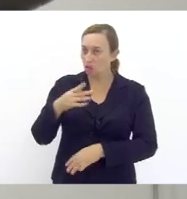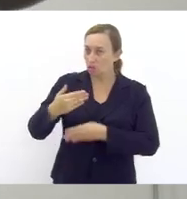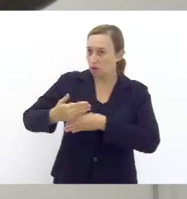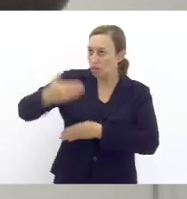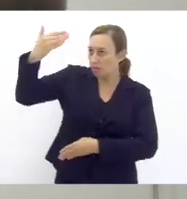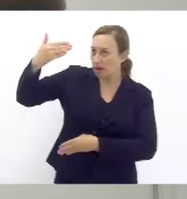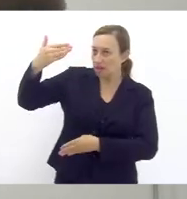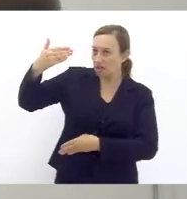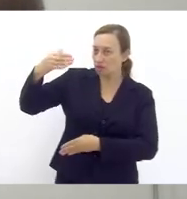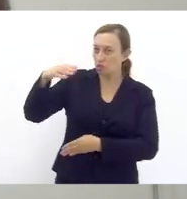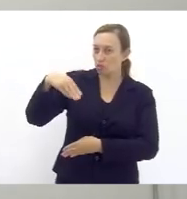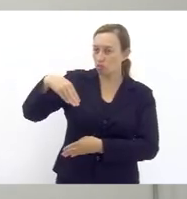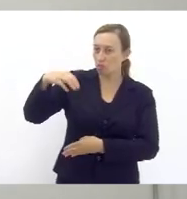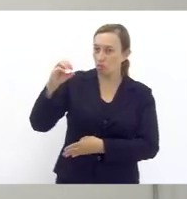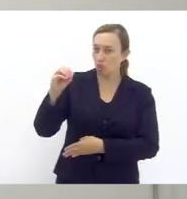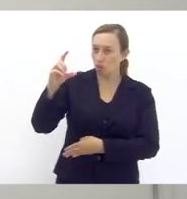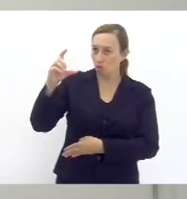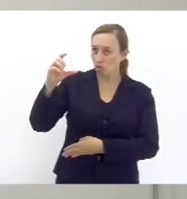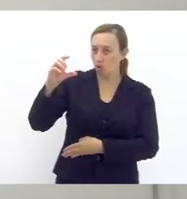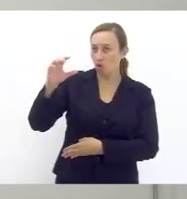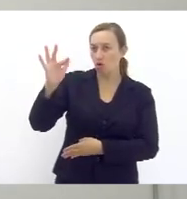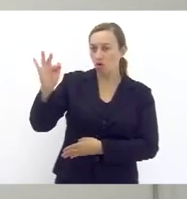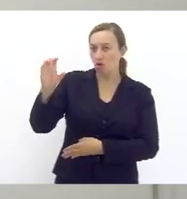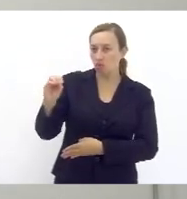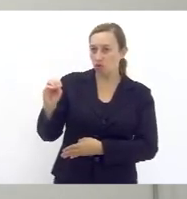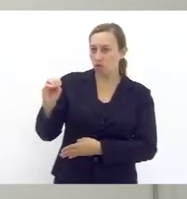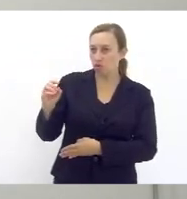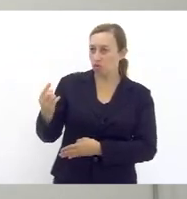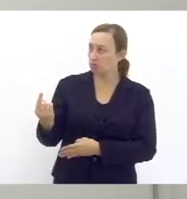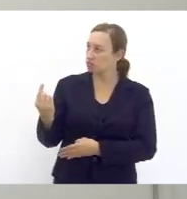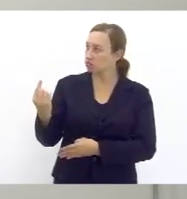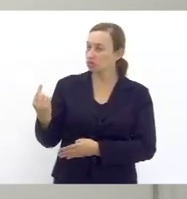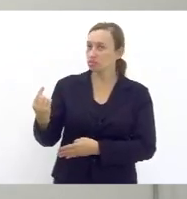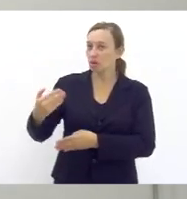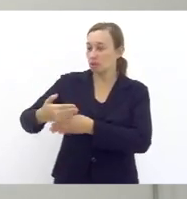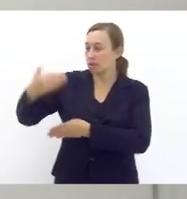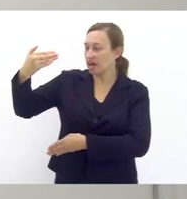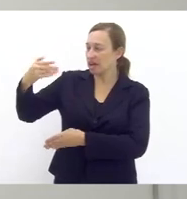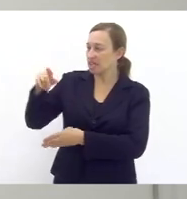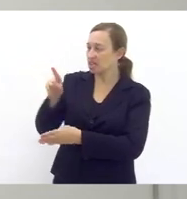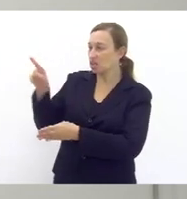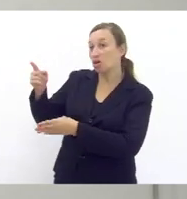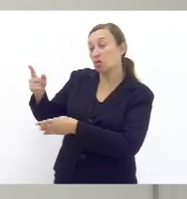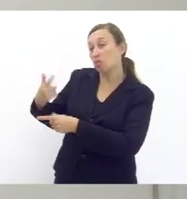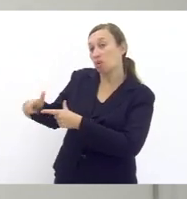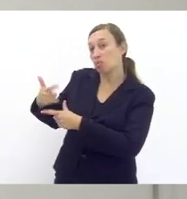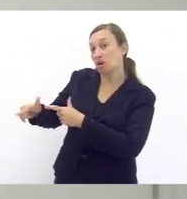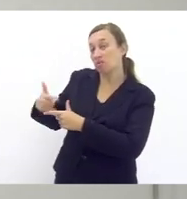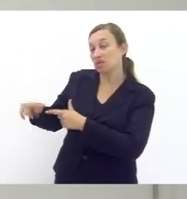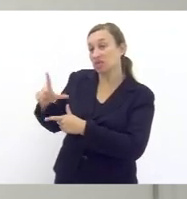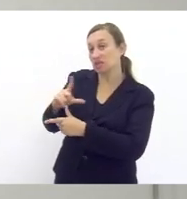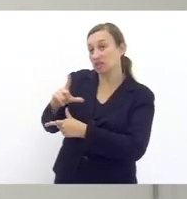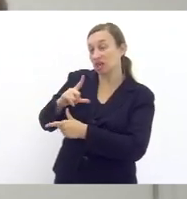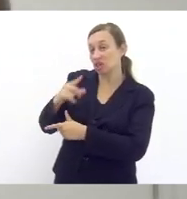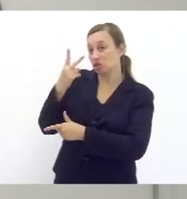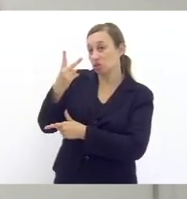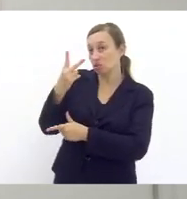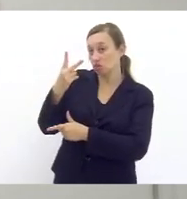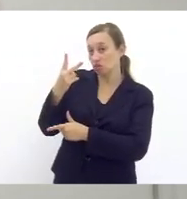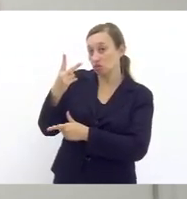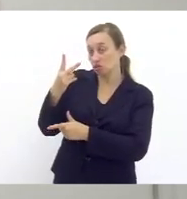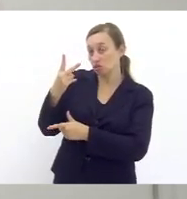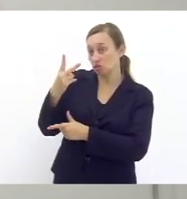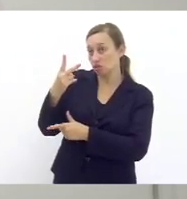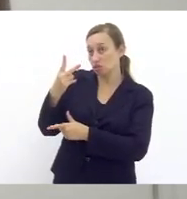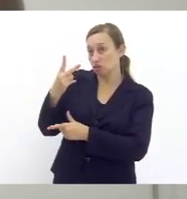com mofo aqui atrás E você tem duas maneiras de resolver o problema a primeira maneira é você quebrar a